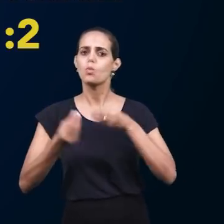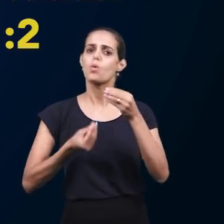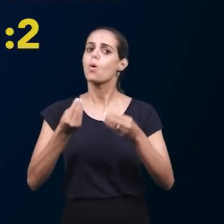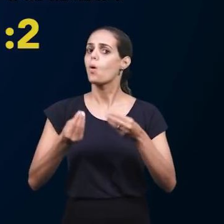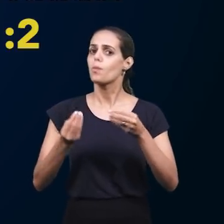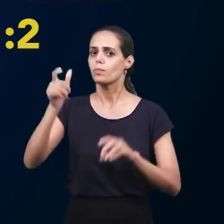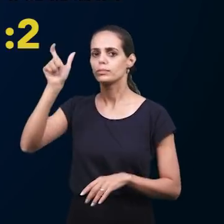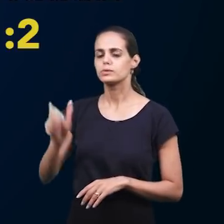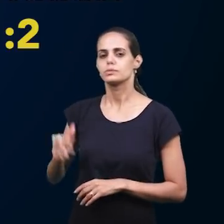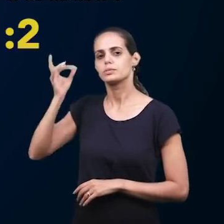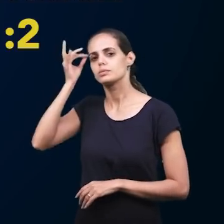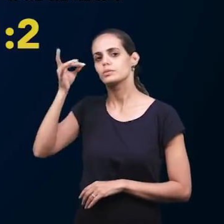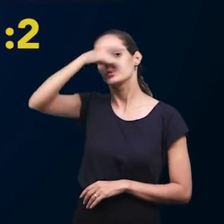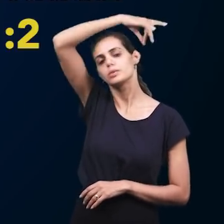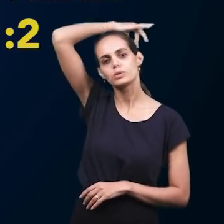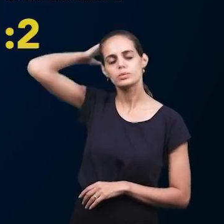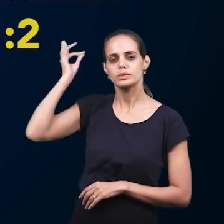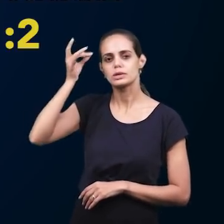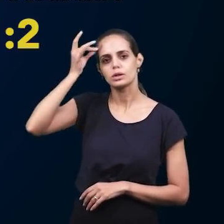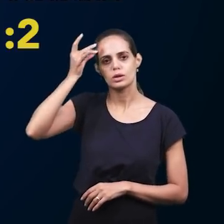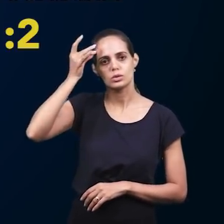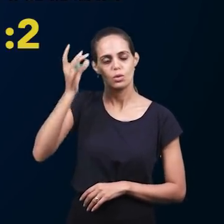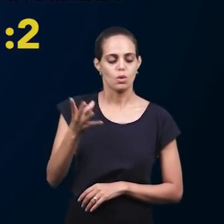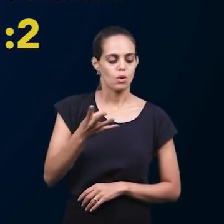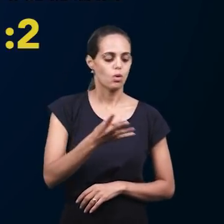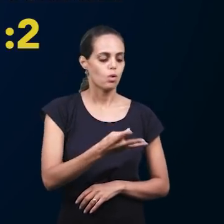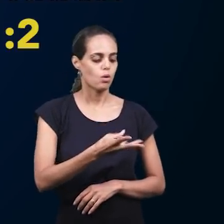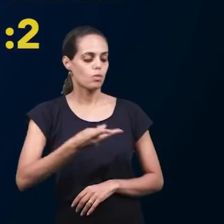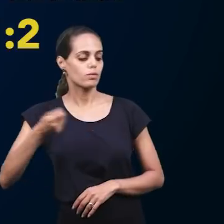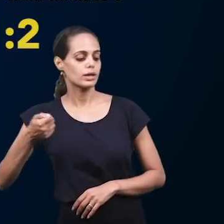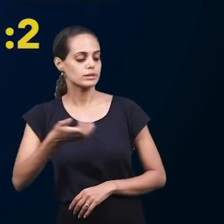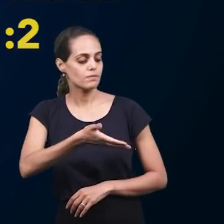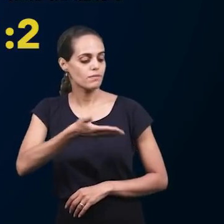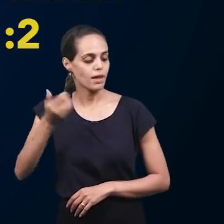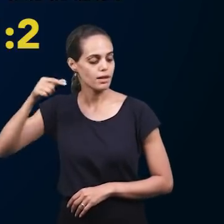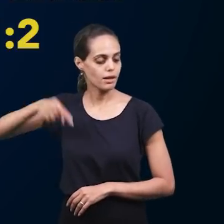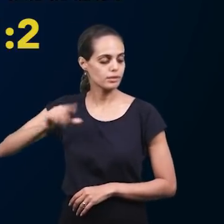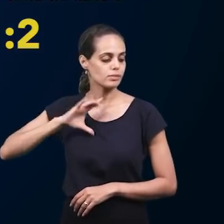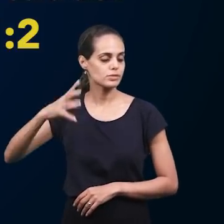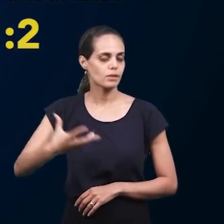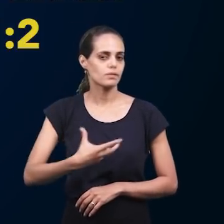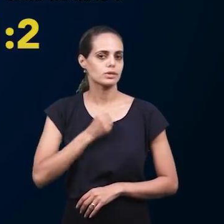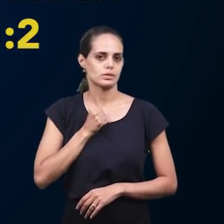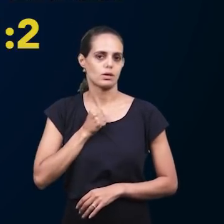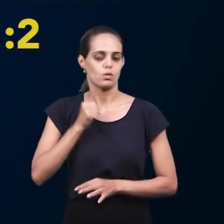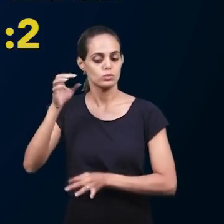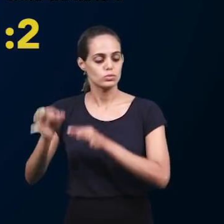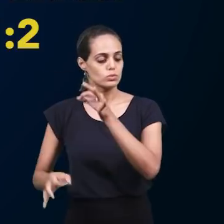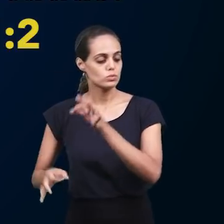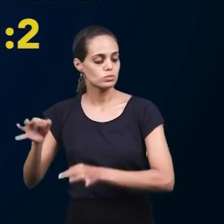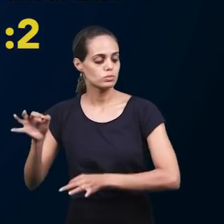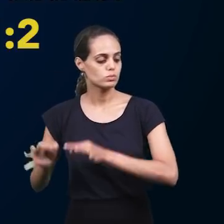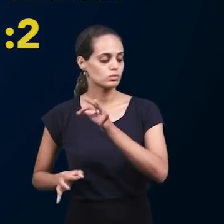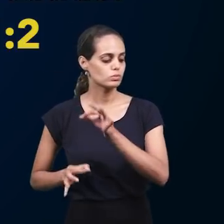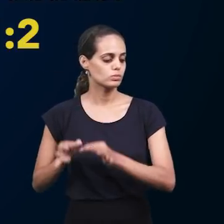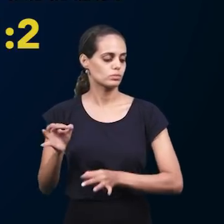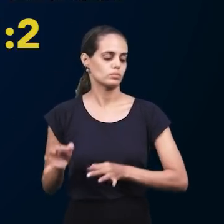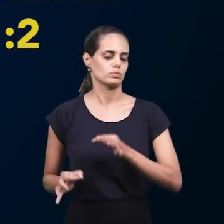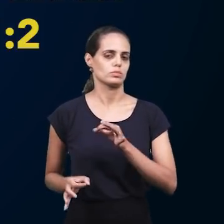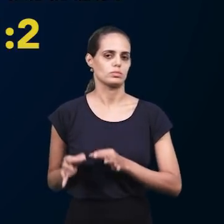Espírito Santo é quem convence o homem do pecado, da justiça e do juízo. Podemos ver também